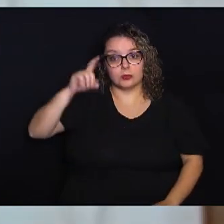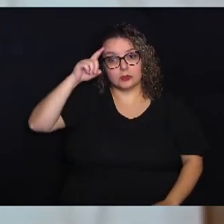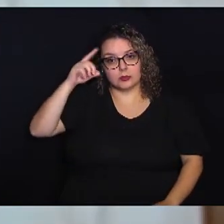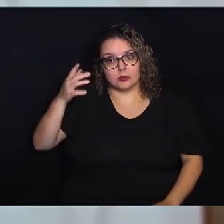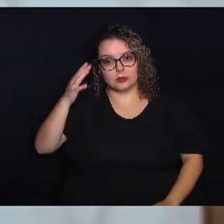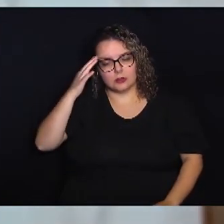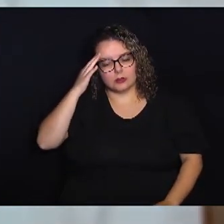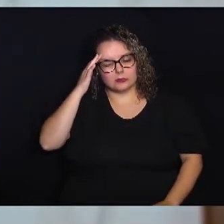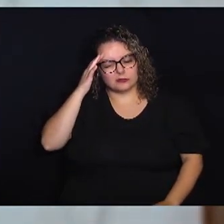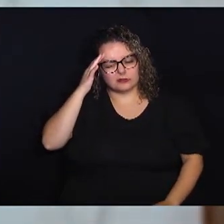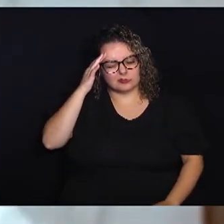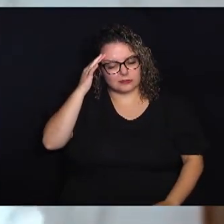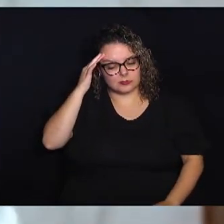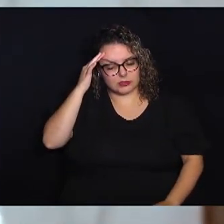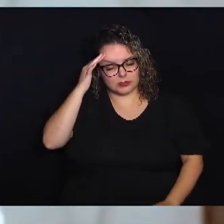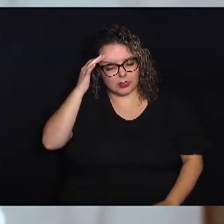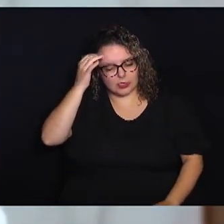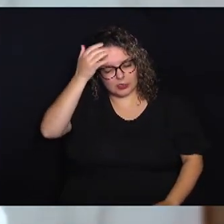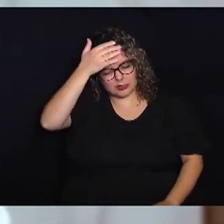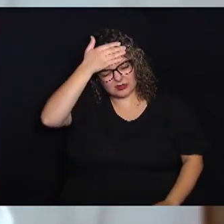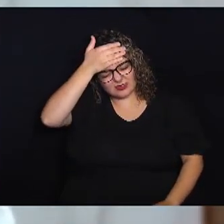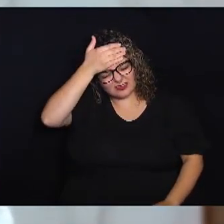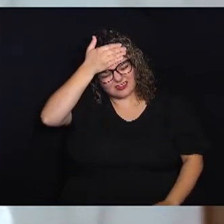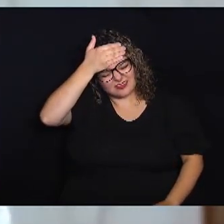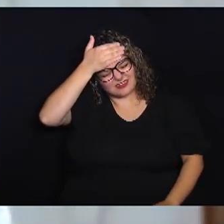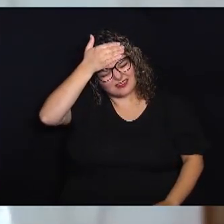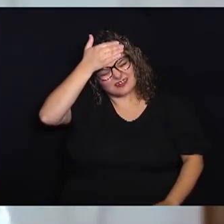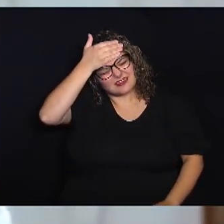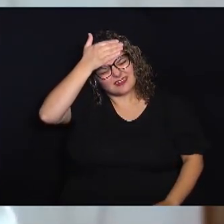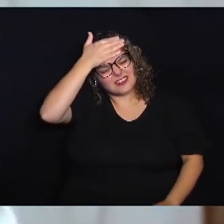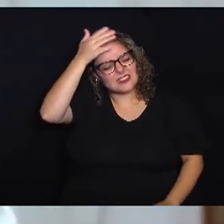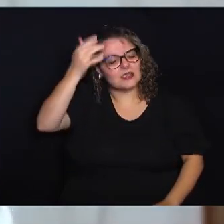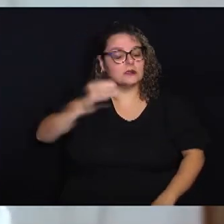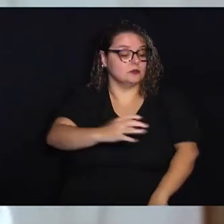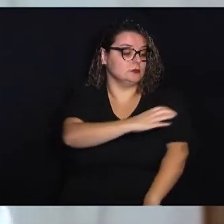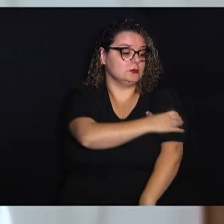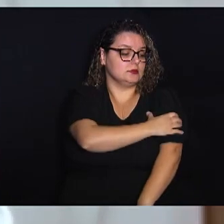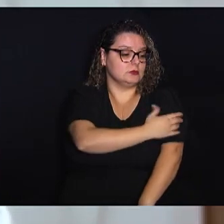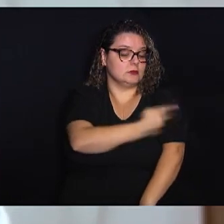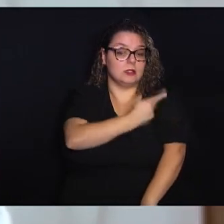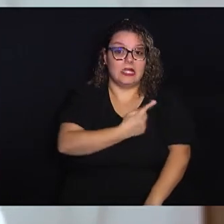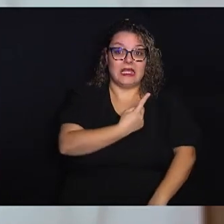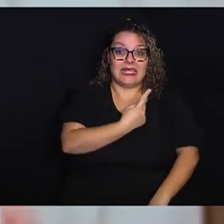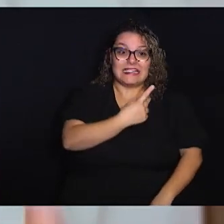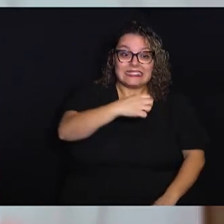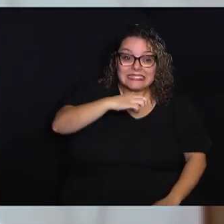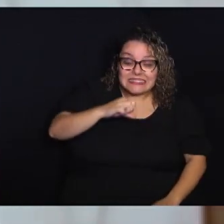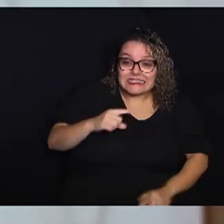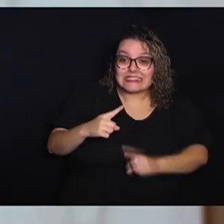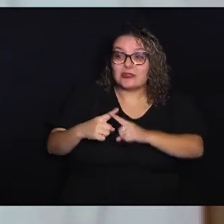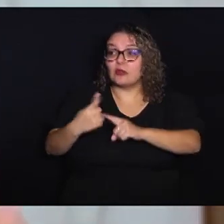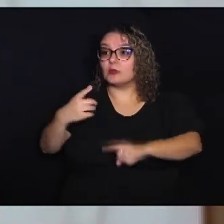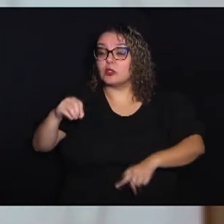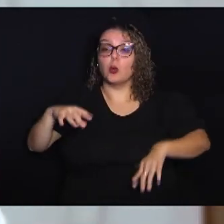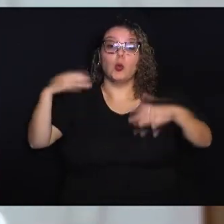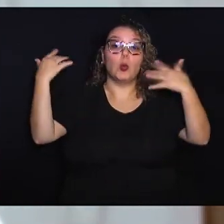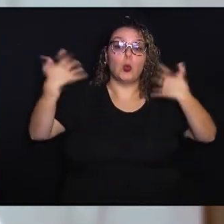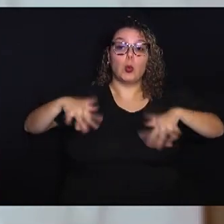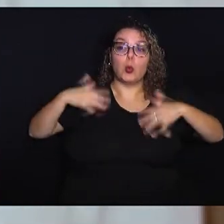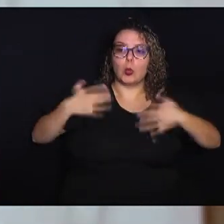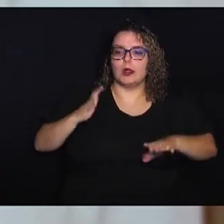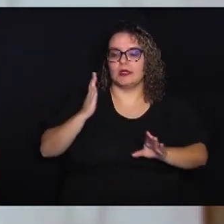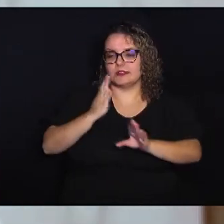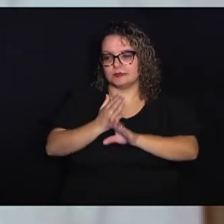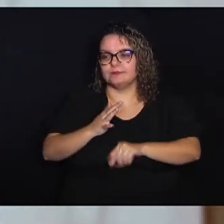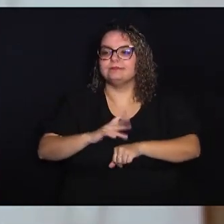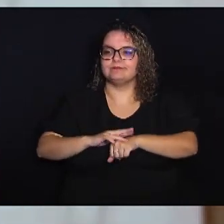ali uma dor de cabeça, ou vai, mede a pressão, nossa, 19/10, teve um quadro agudo, um pico de hipertensão, e aí descobre que